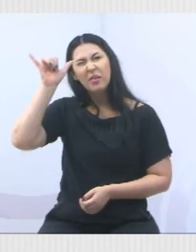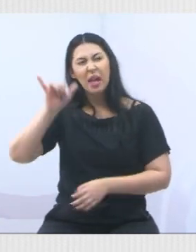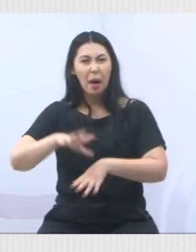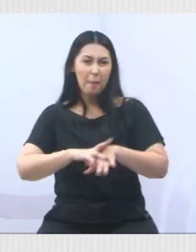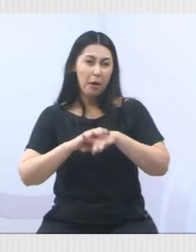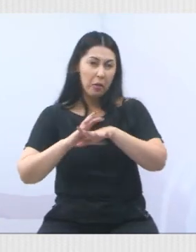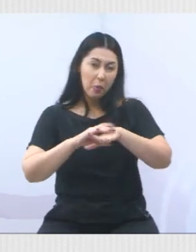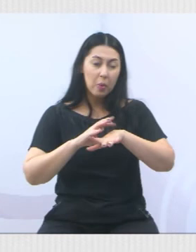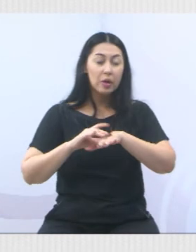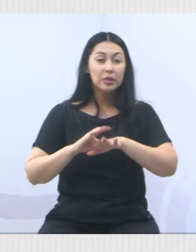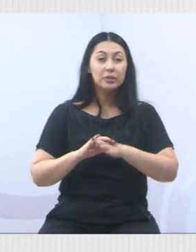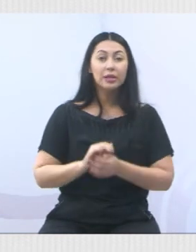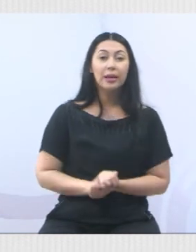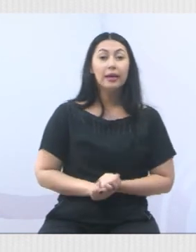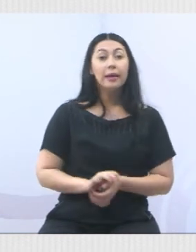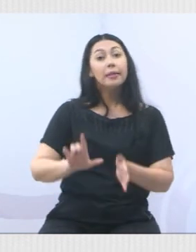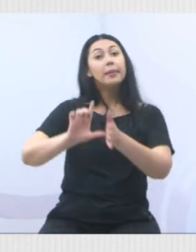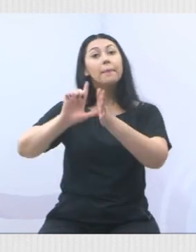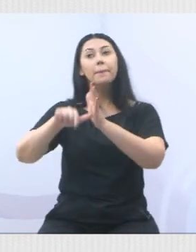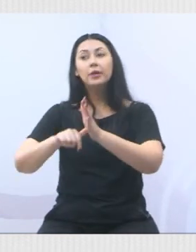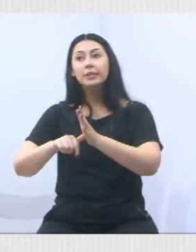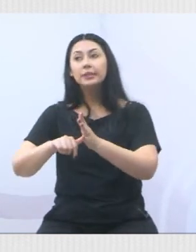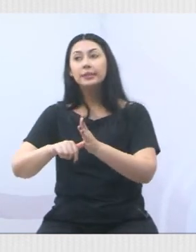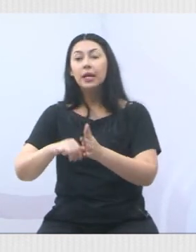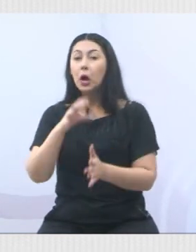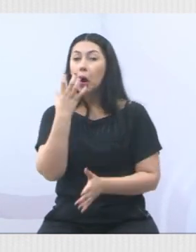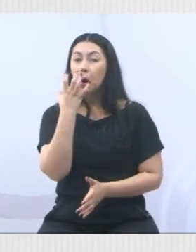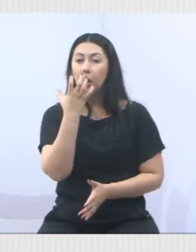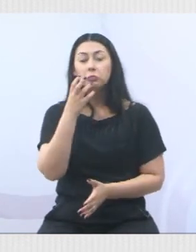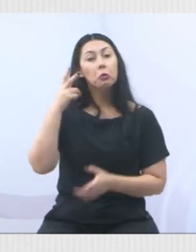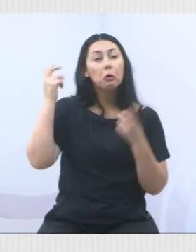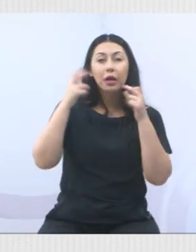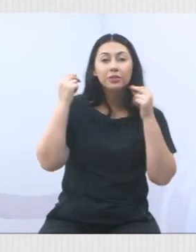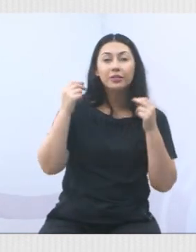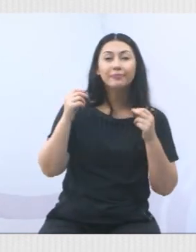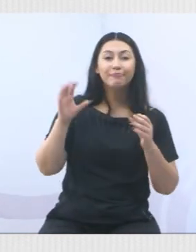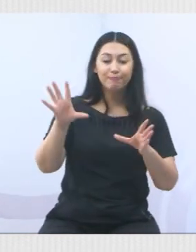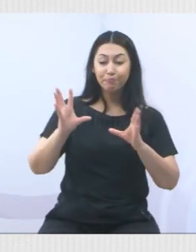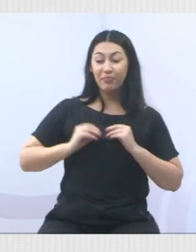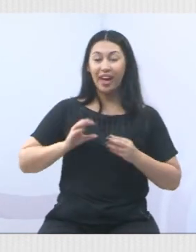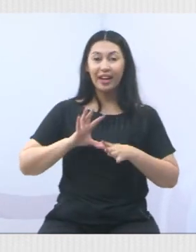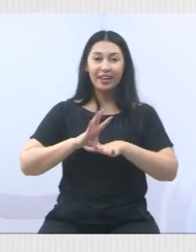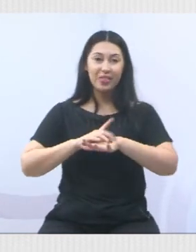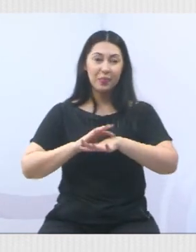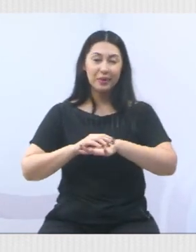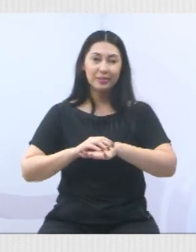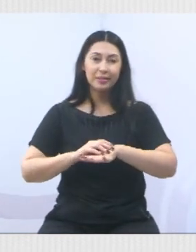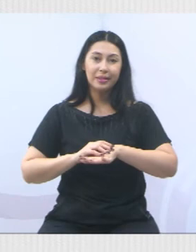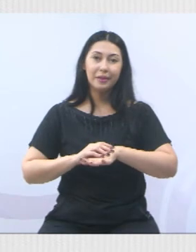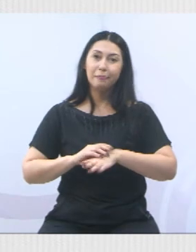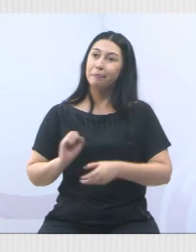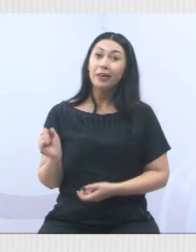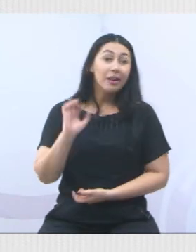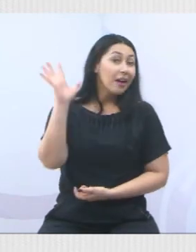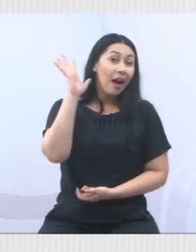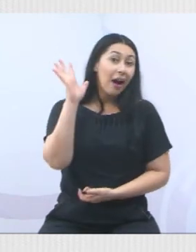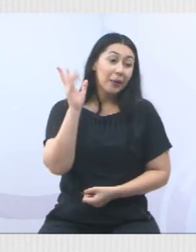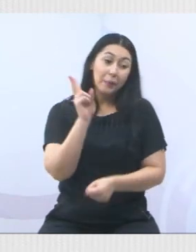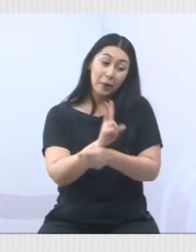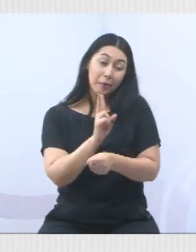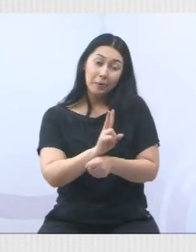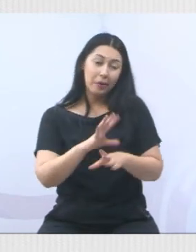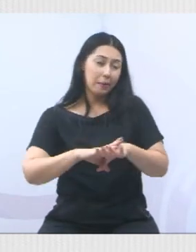outras doenças, né? Aí o animal aparece com cinomose, ele vai gastar mais de R$1.000 para curar o seu animal, se curar, porque